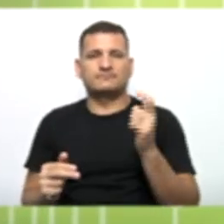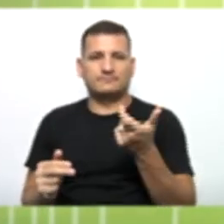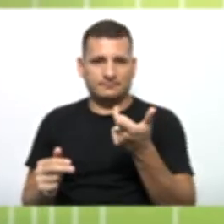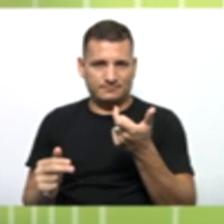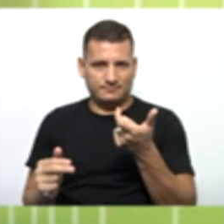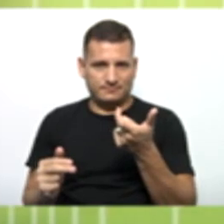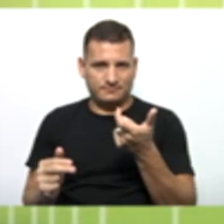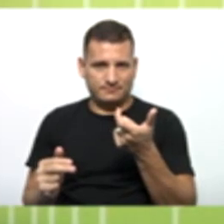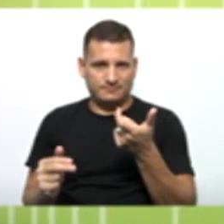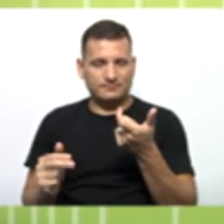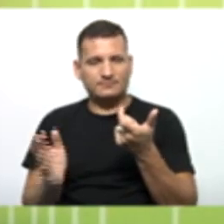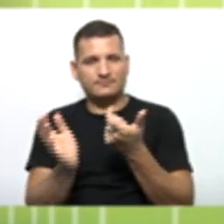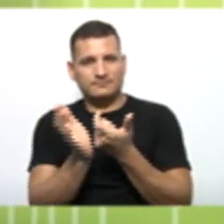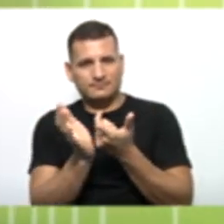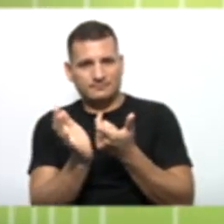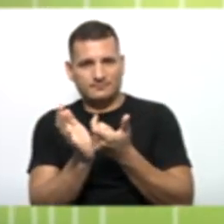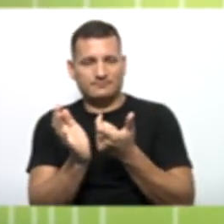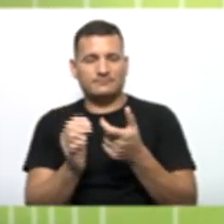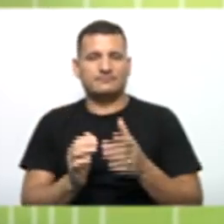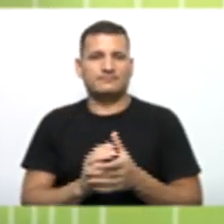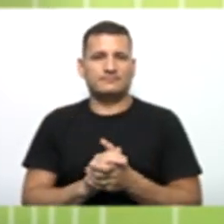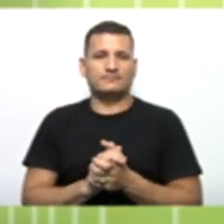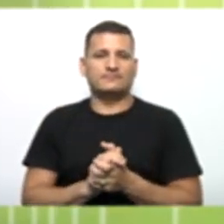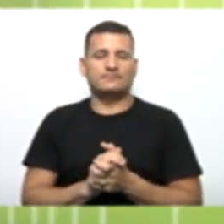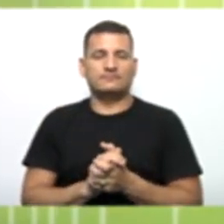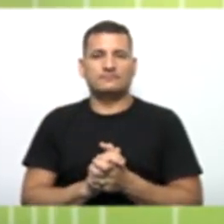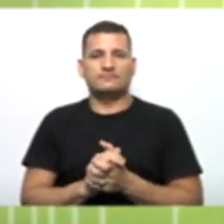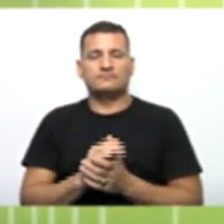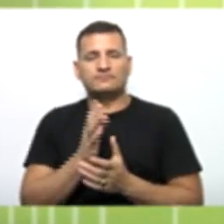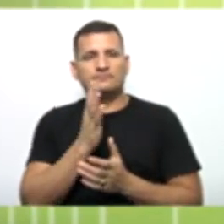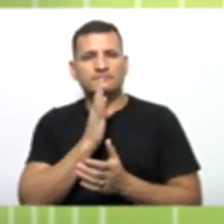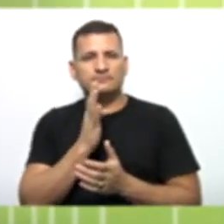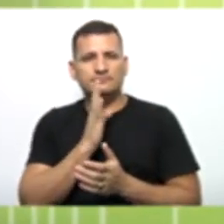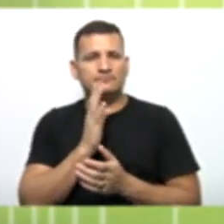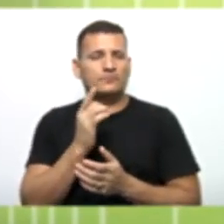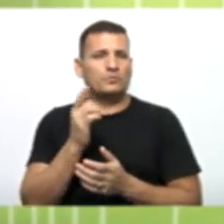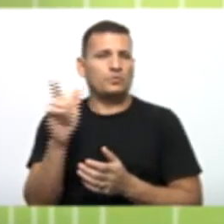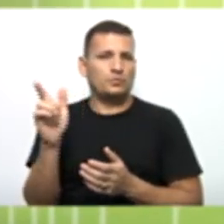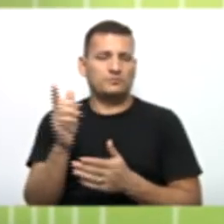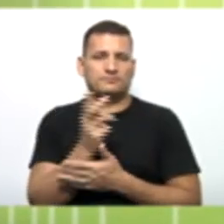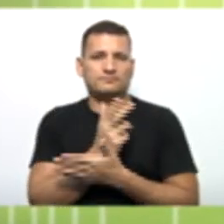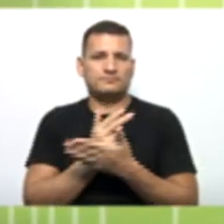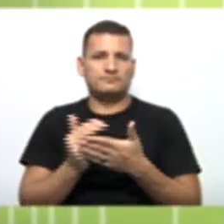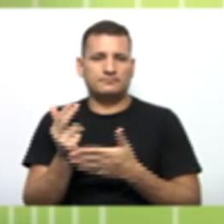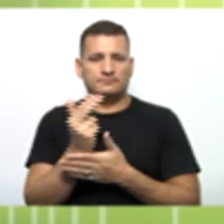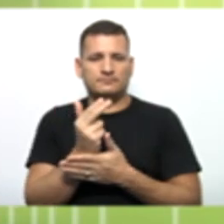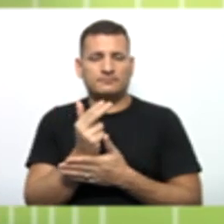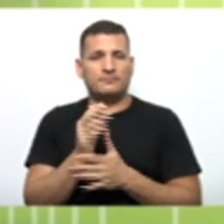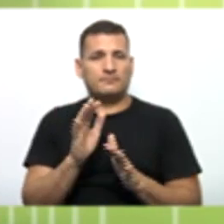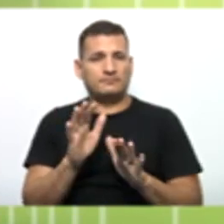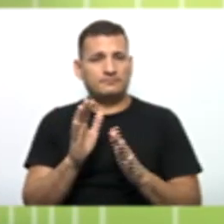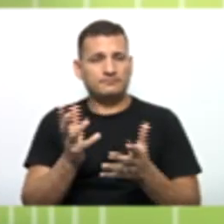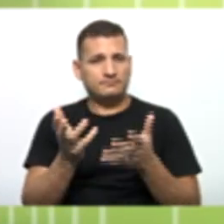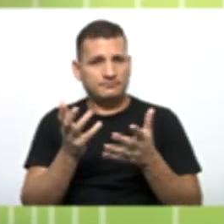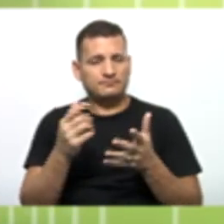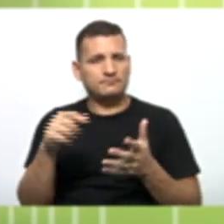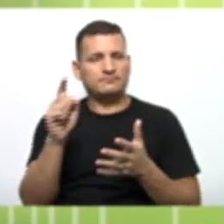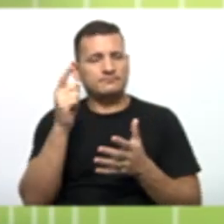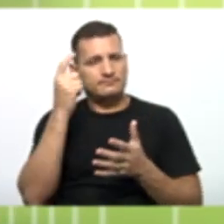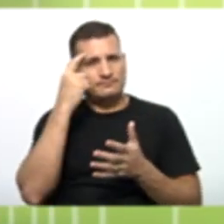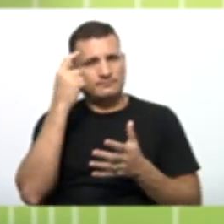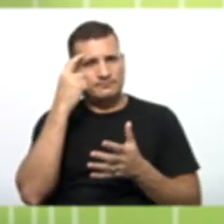uma implementada melhor nessa aula. E vamos conhecer os outros diagramas. Mas eu quero que você fique ciente o